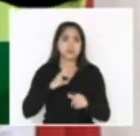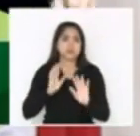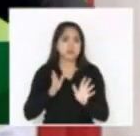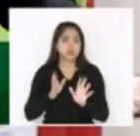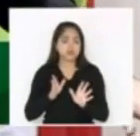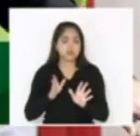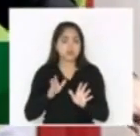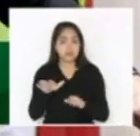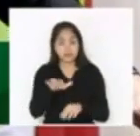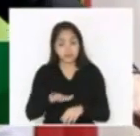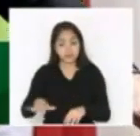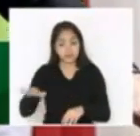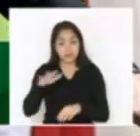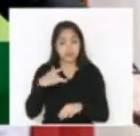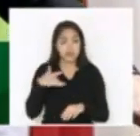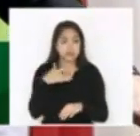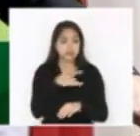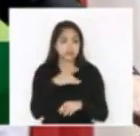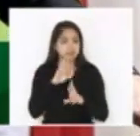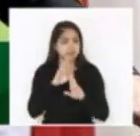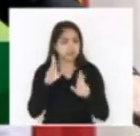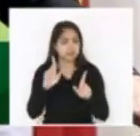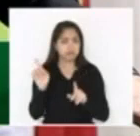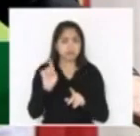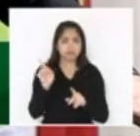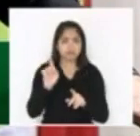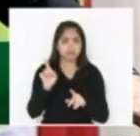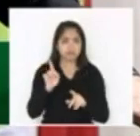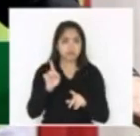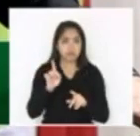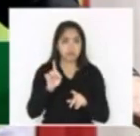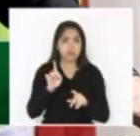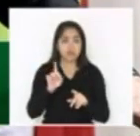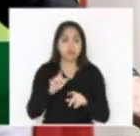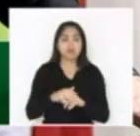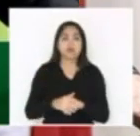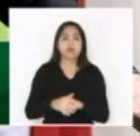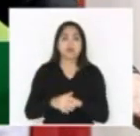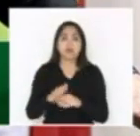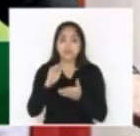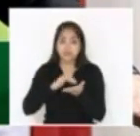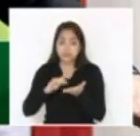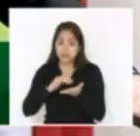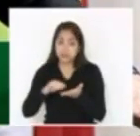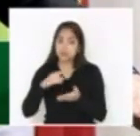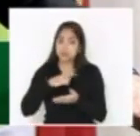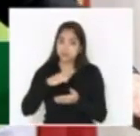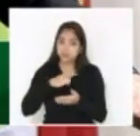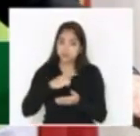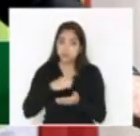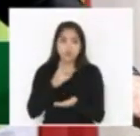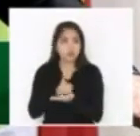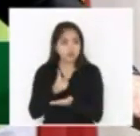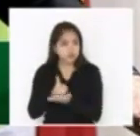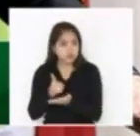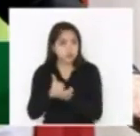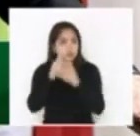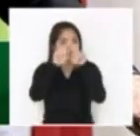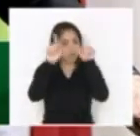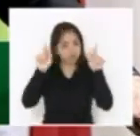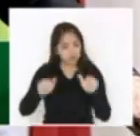saúde não é diferente àquelas regionais que tinham. Elas continuam tendo com servidores do